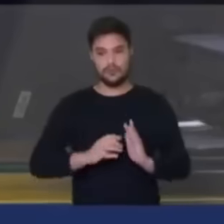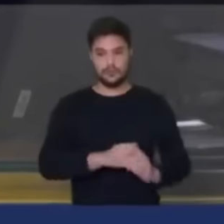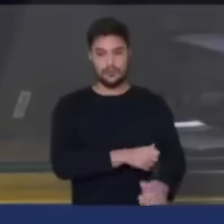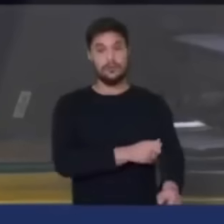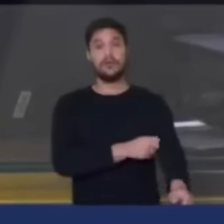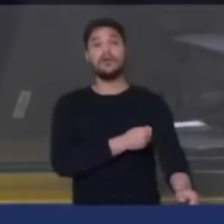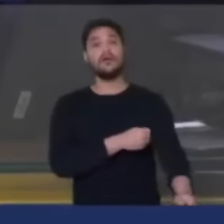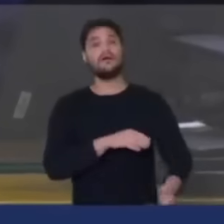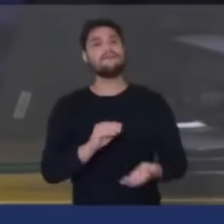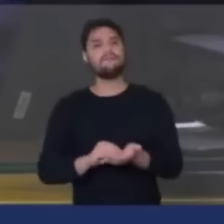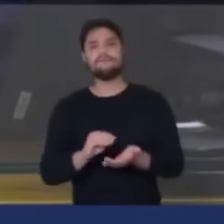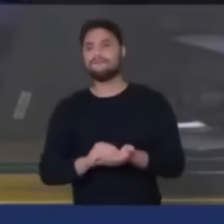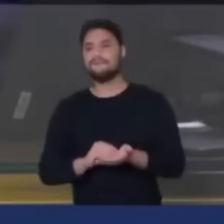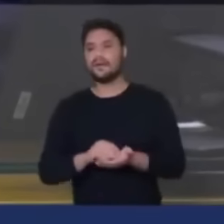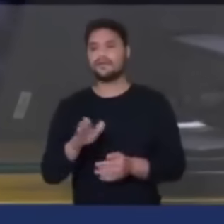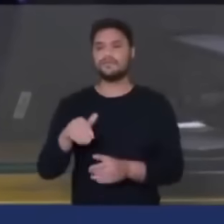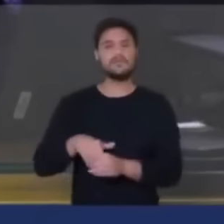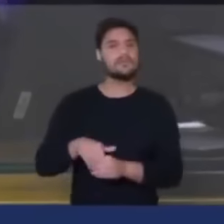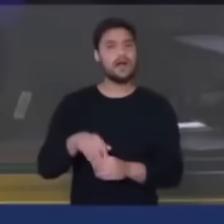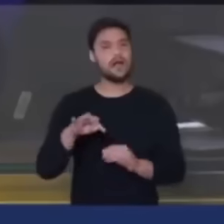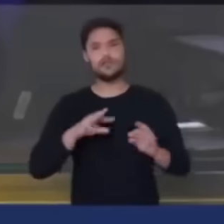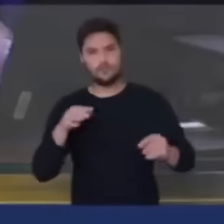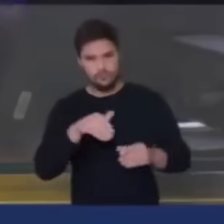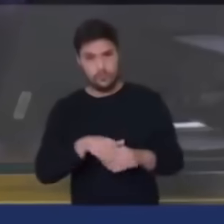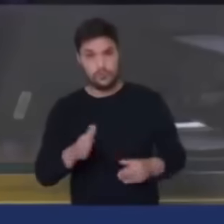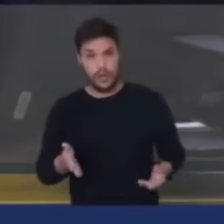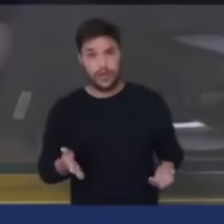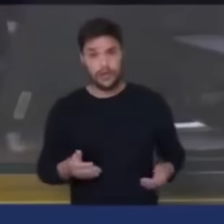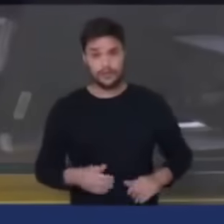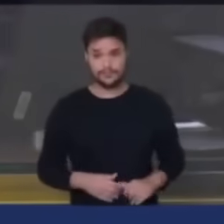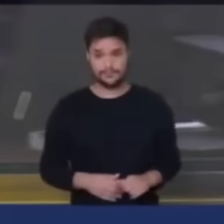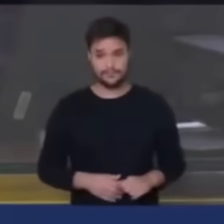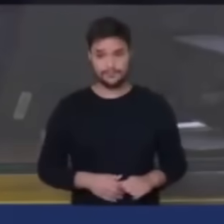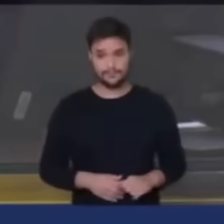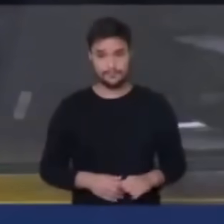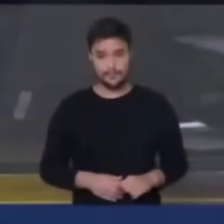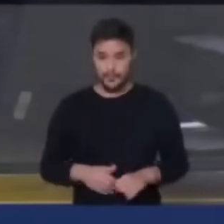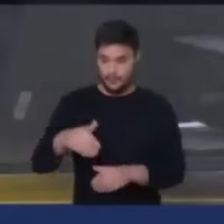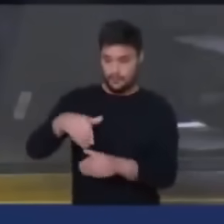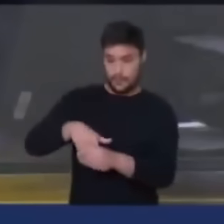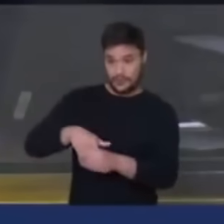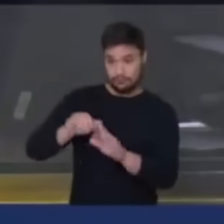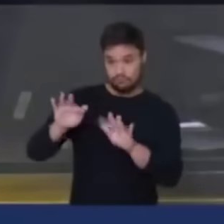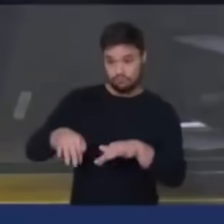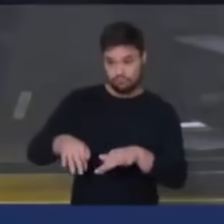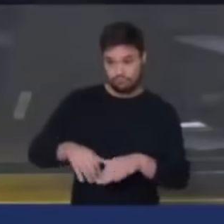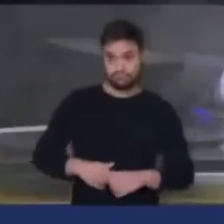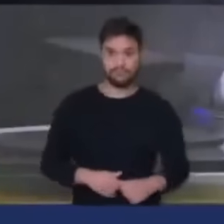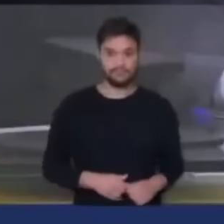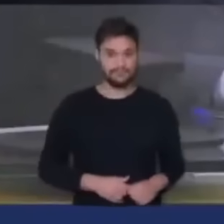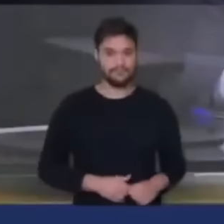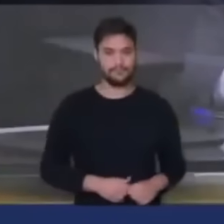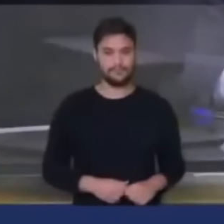votar. Todos já votaram no plenário. Está encerrada a votação.